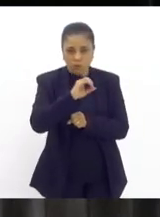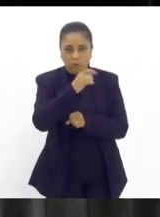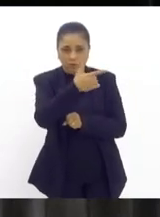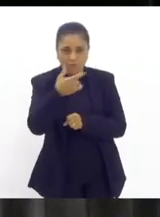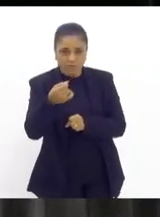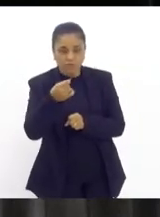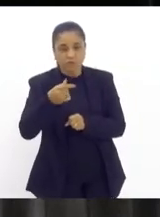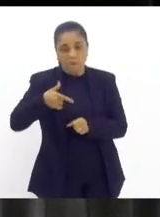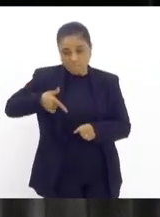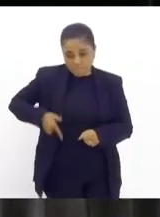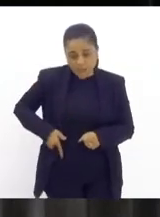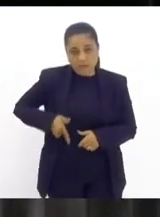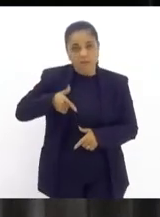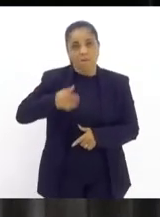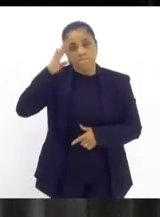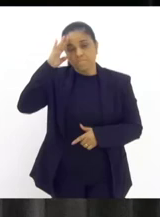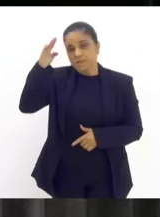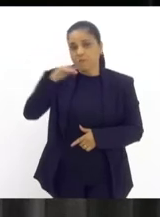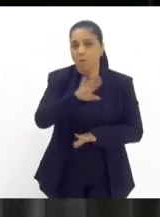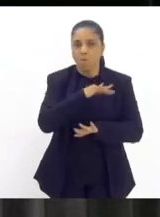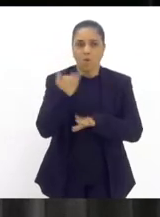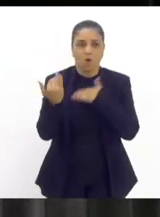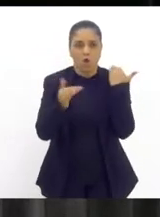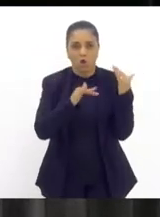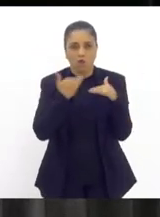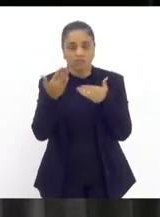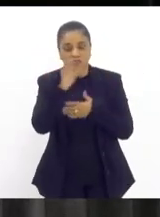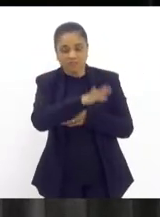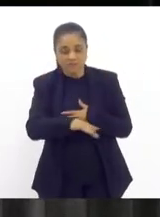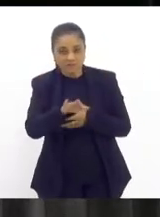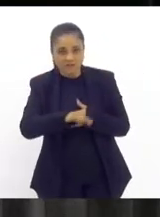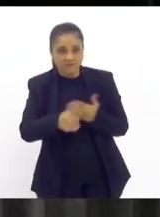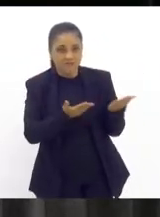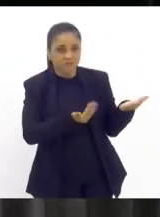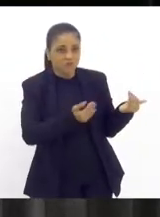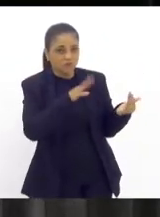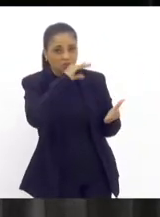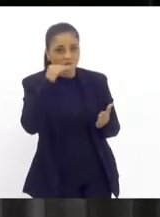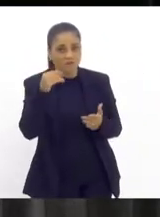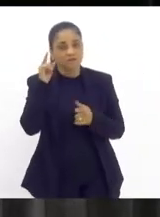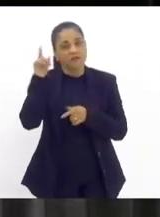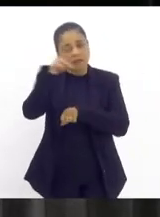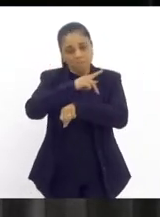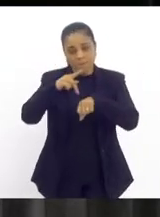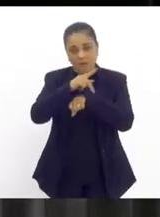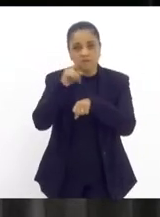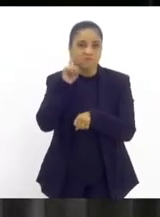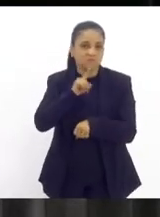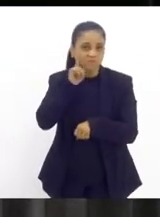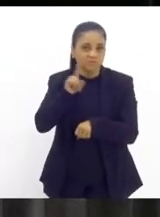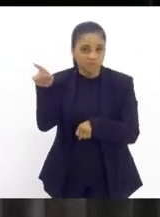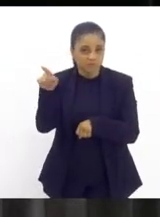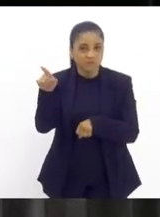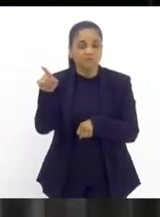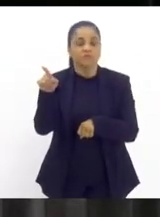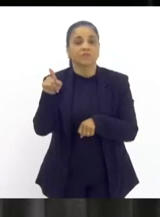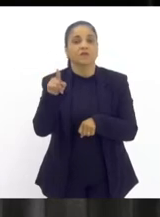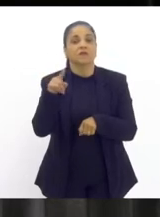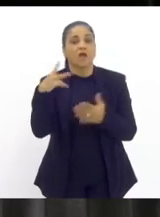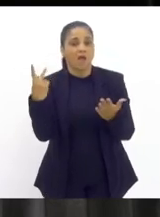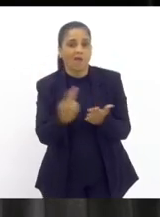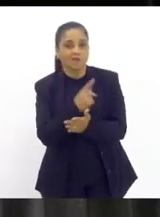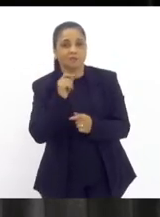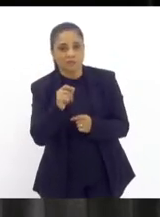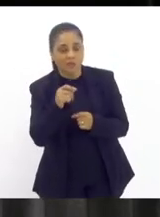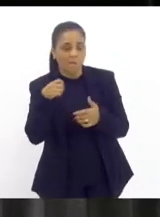são a principal causa de morte entre crianças e adolescentes nos Estados Unidos a frente dos acidentes de